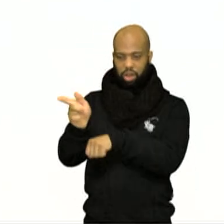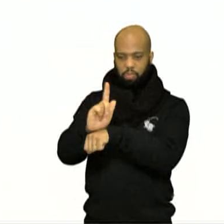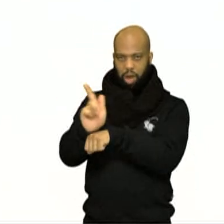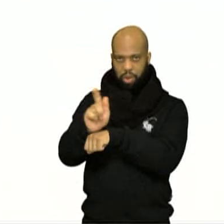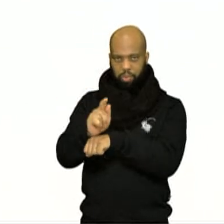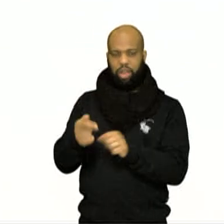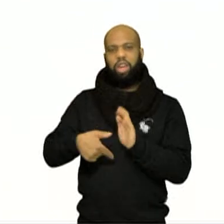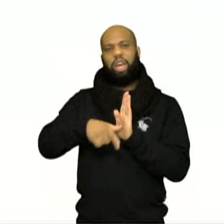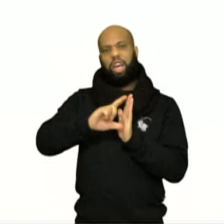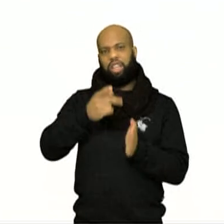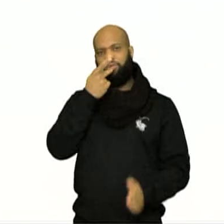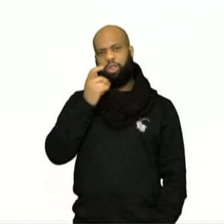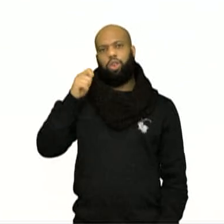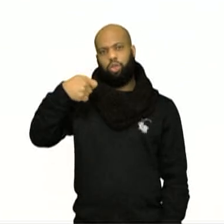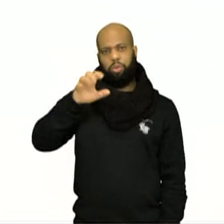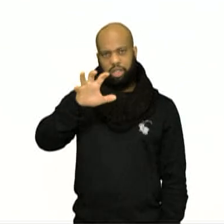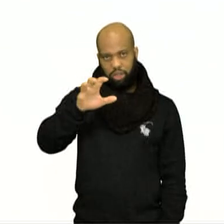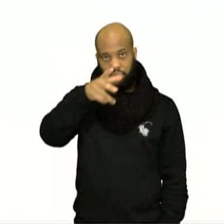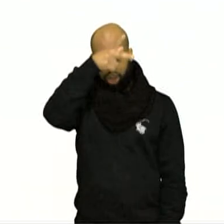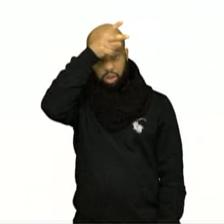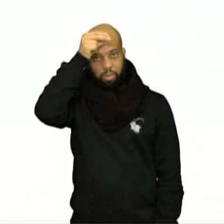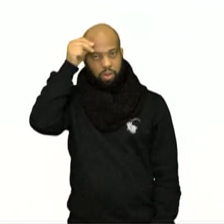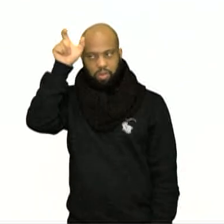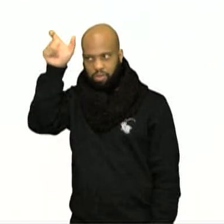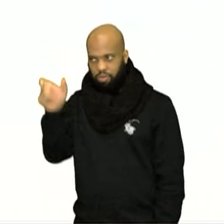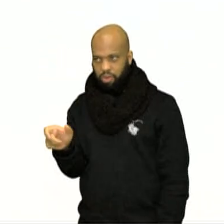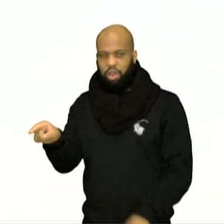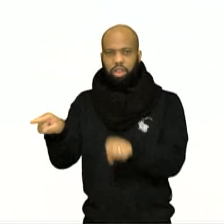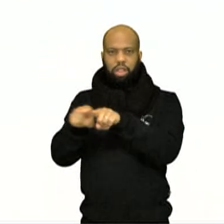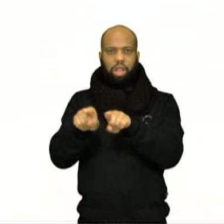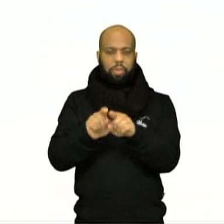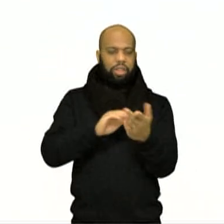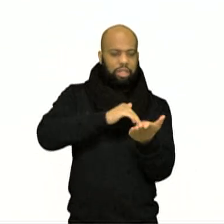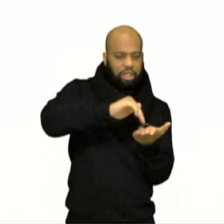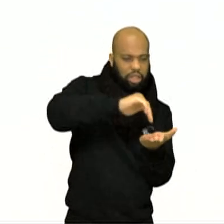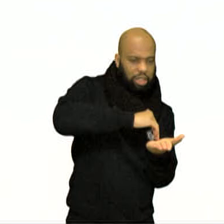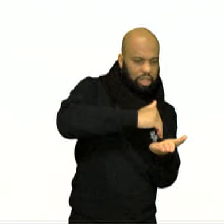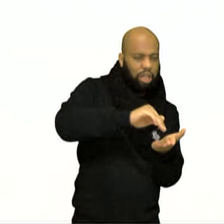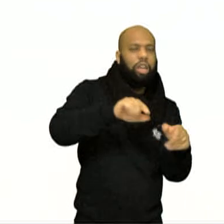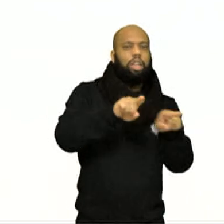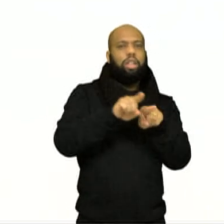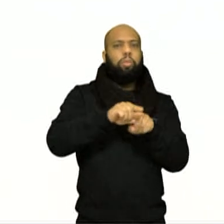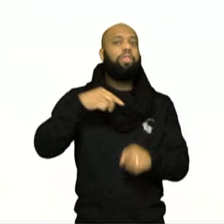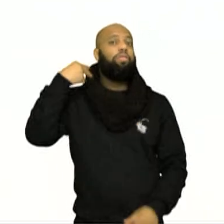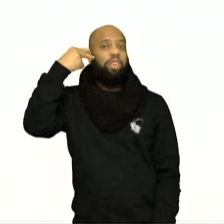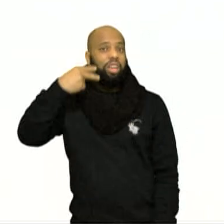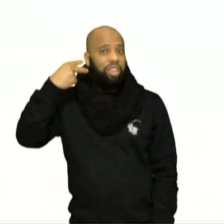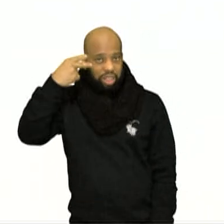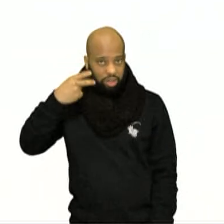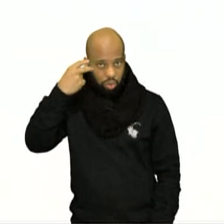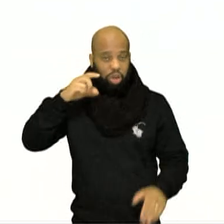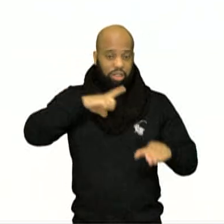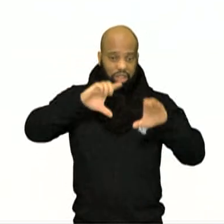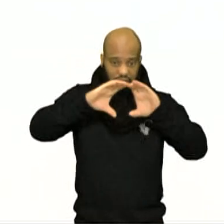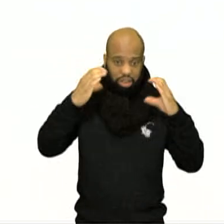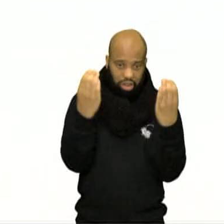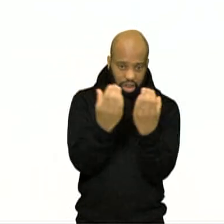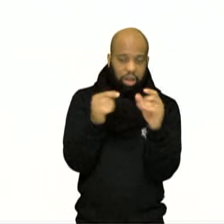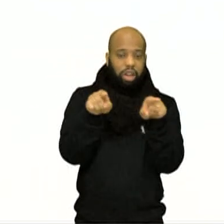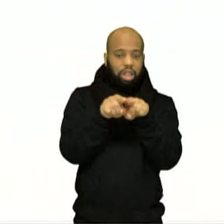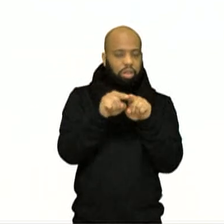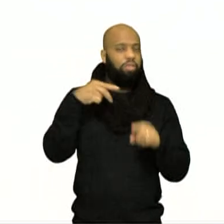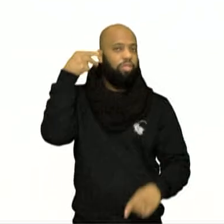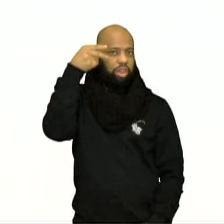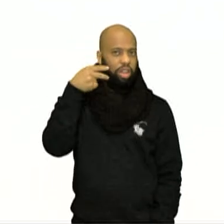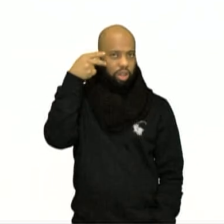composição: prefeito, secretarias, vereadores, né, a Câmara dos Vereadores. Então, como ocorre essa